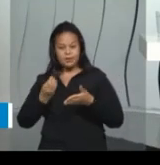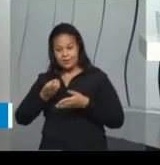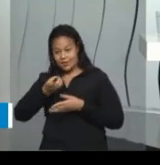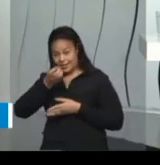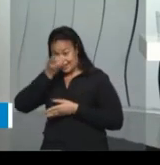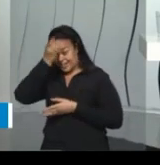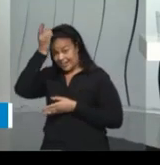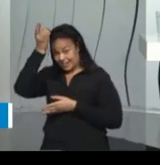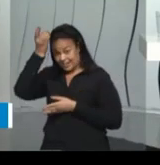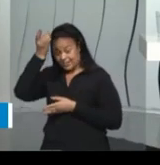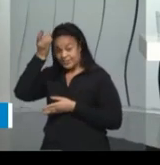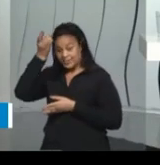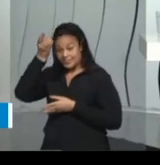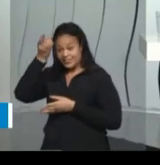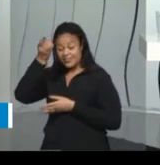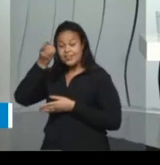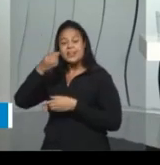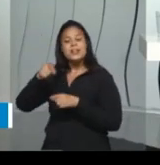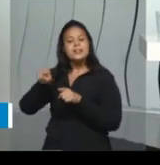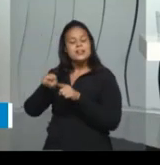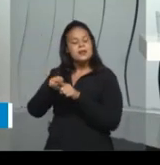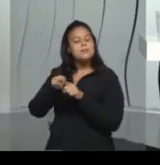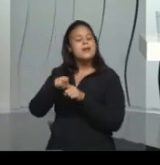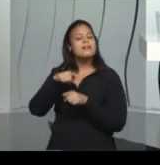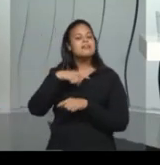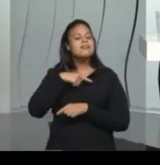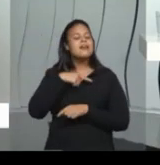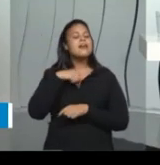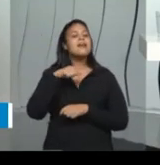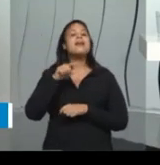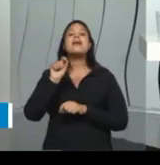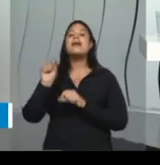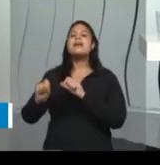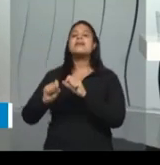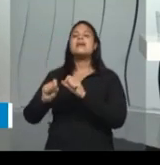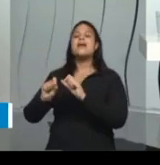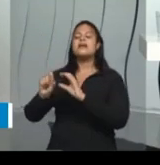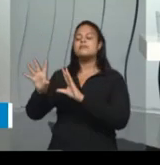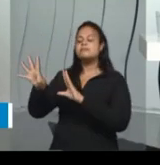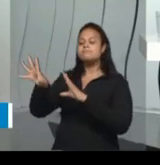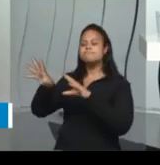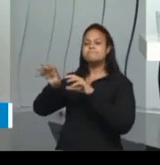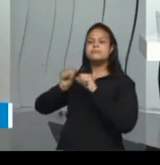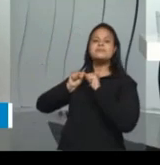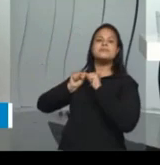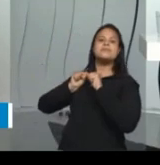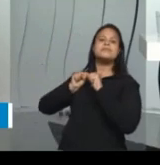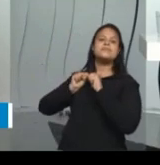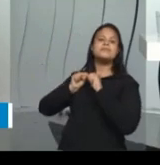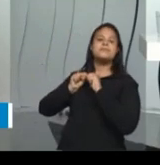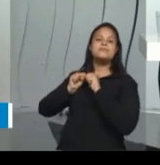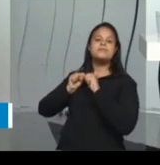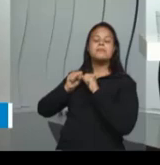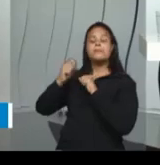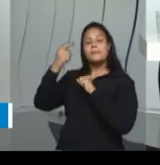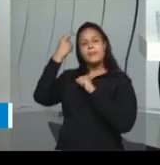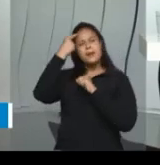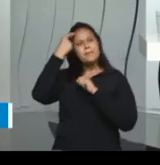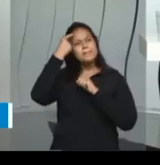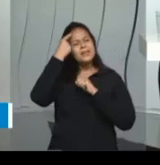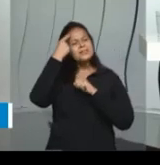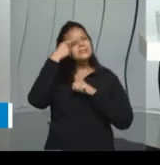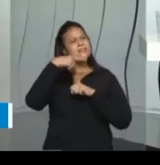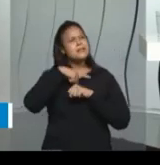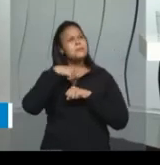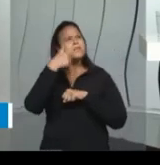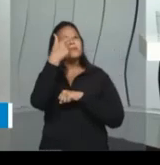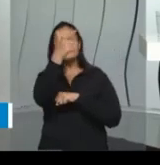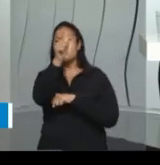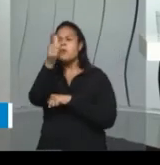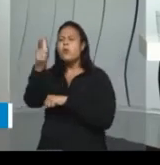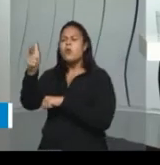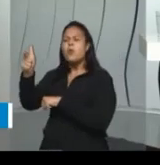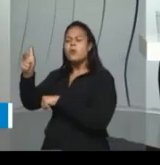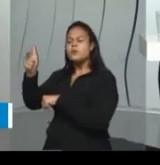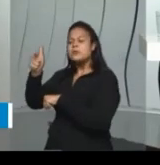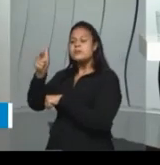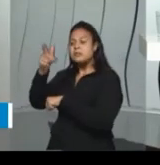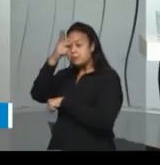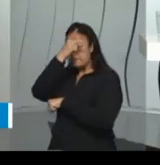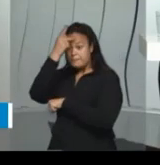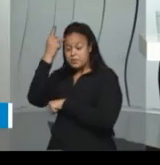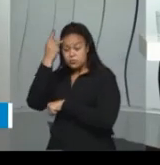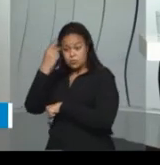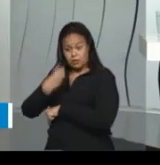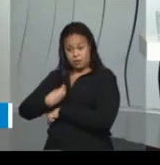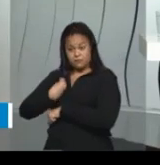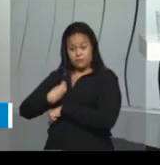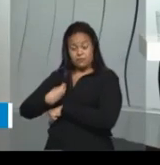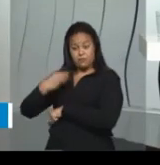tem o receptor, porque na verdade quando ela escreve, ela pensa nesses outros brasileiros que desconhecem a realidade